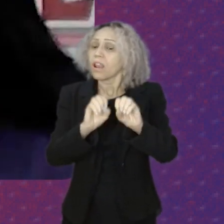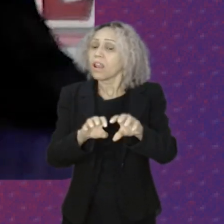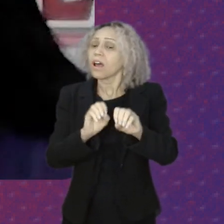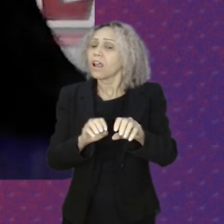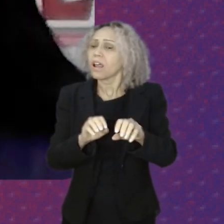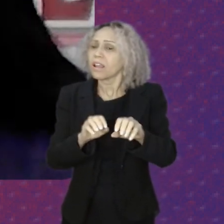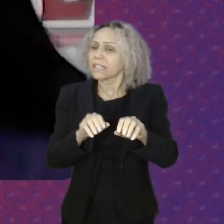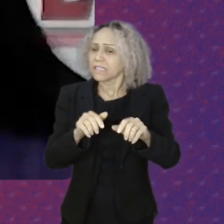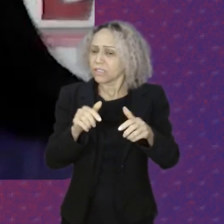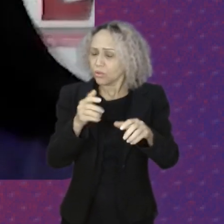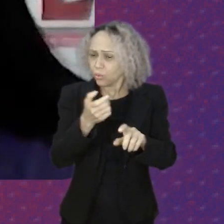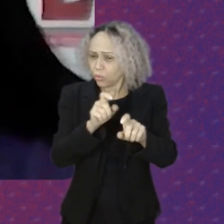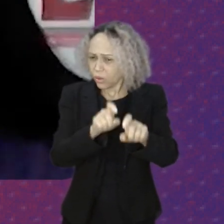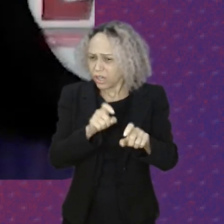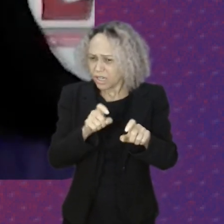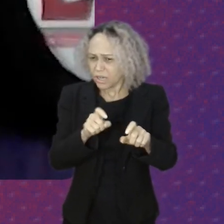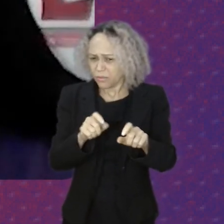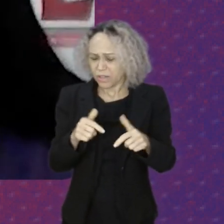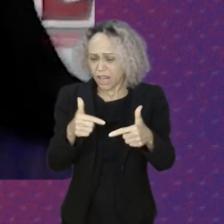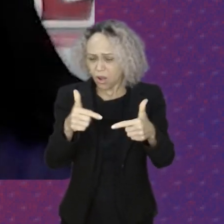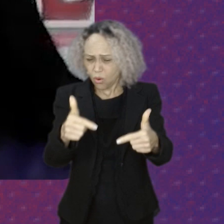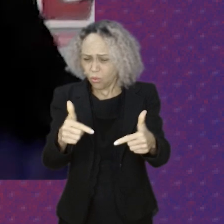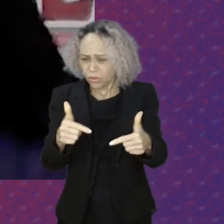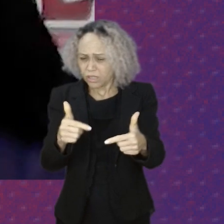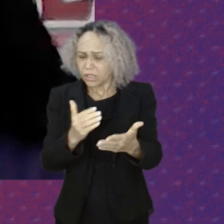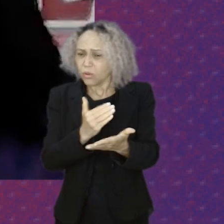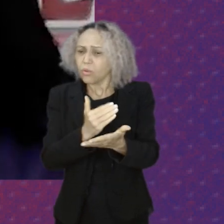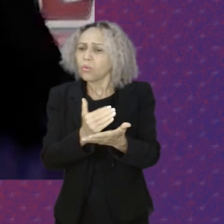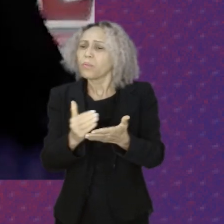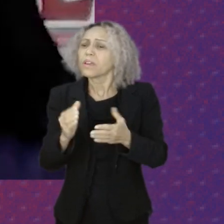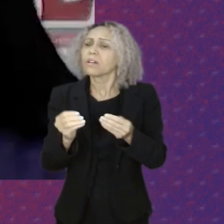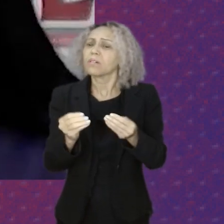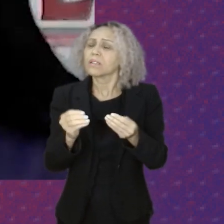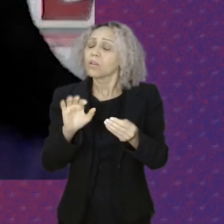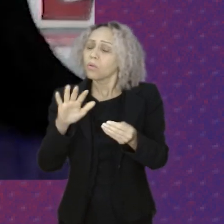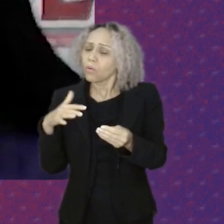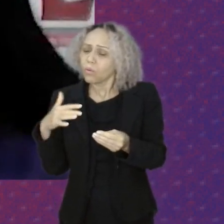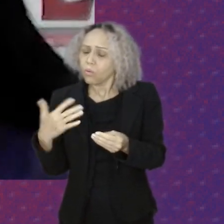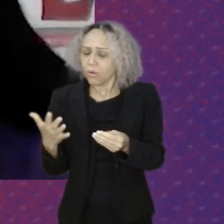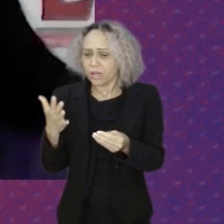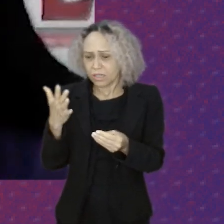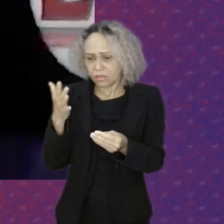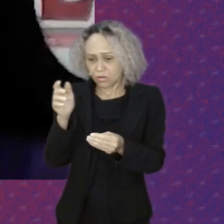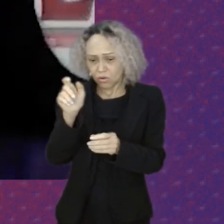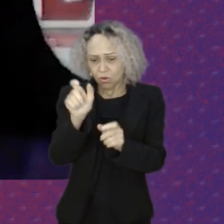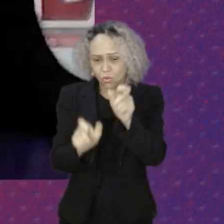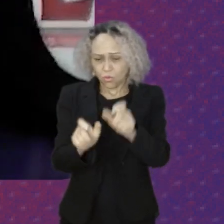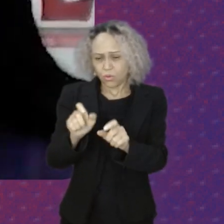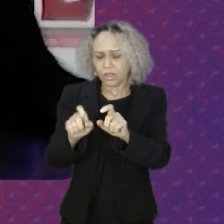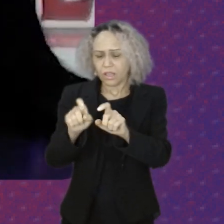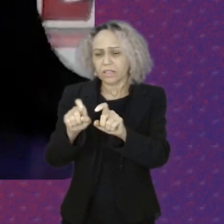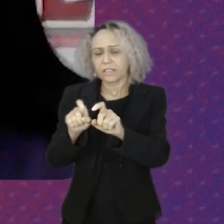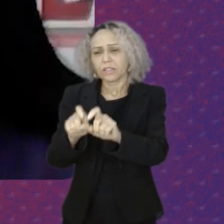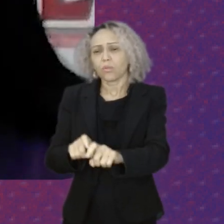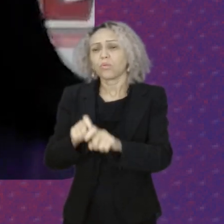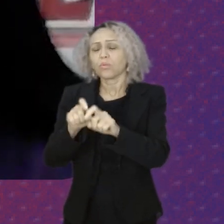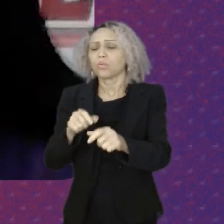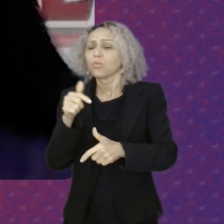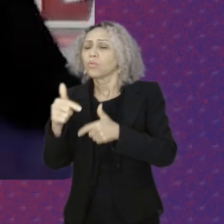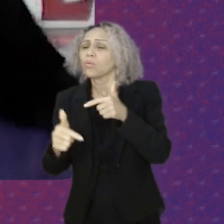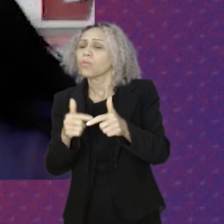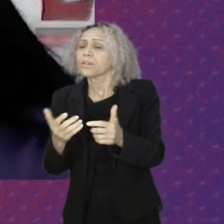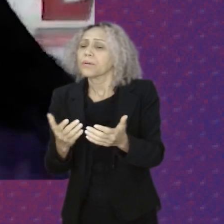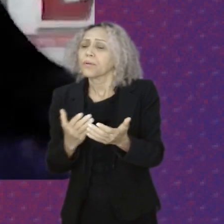nos anos 90, o momento em que no Brasil os agricultores familiares, as agricultoras